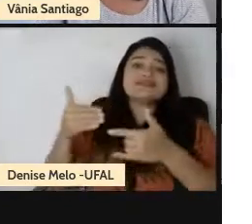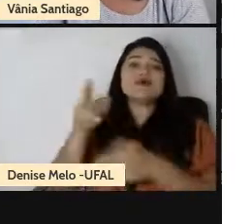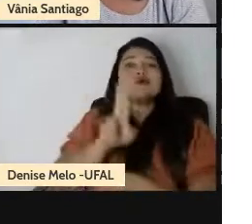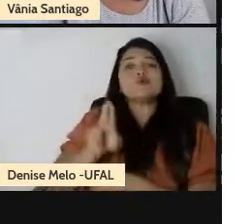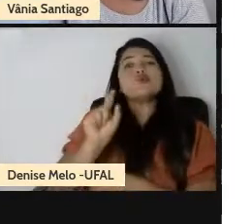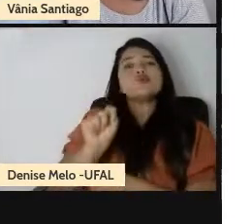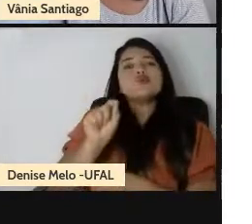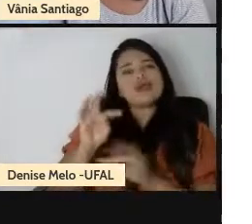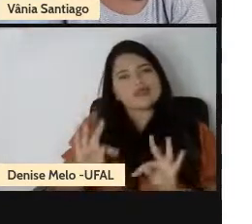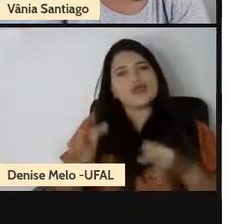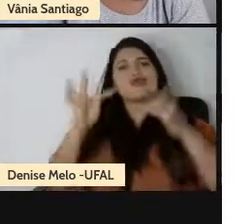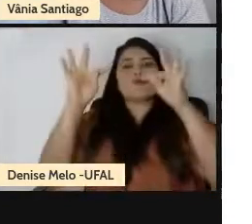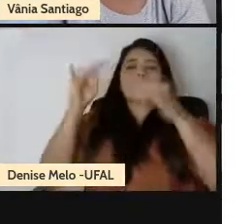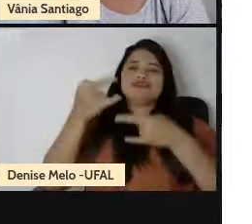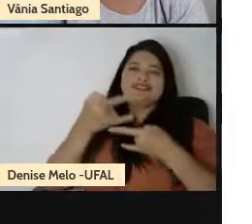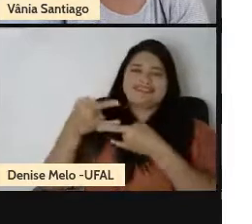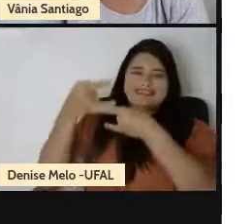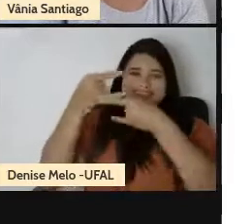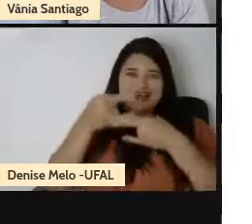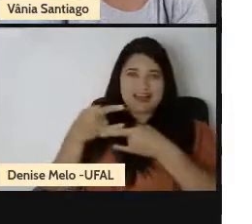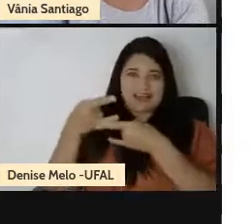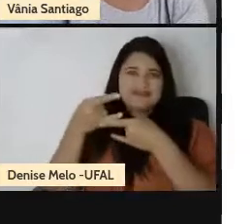que essa prática de